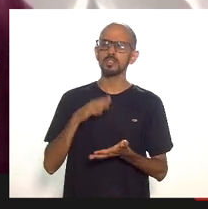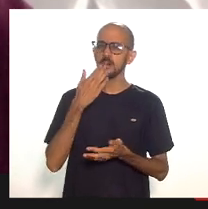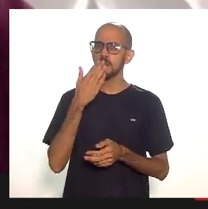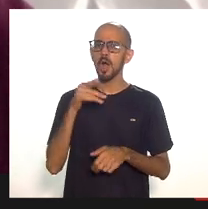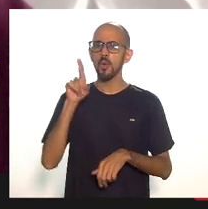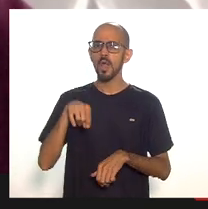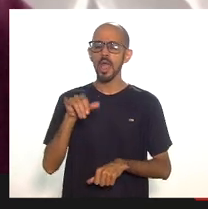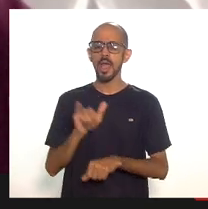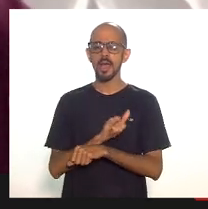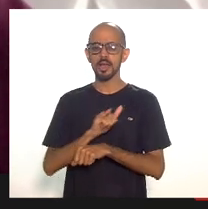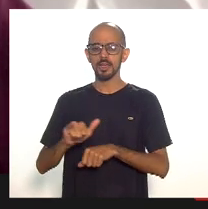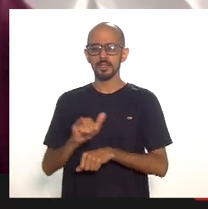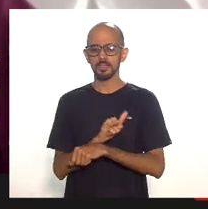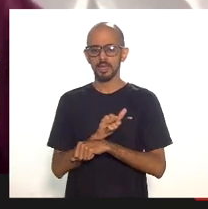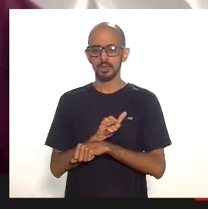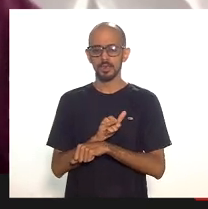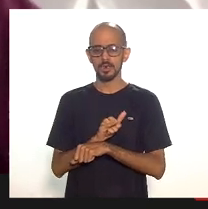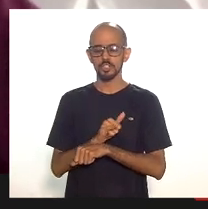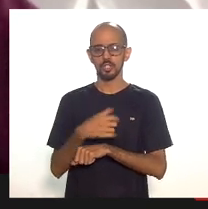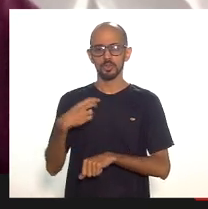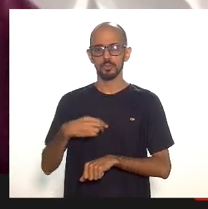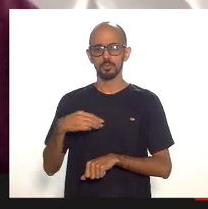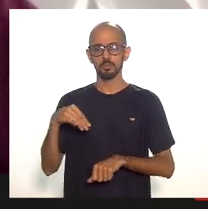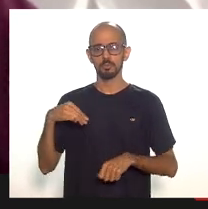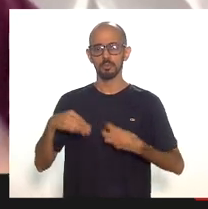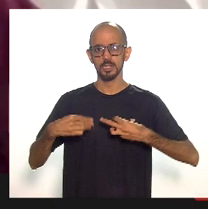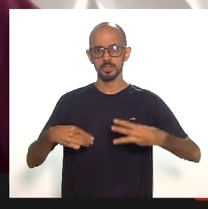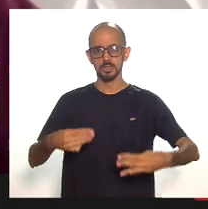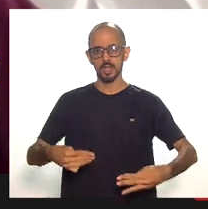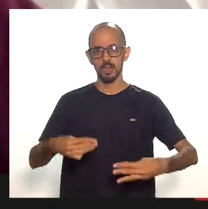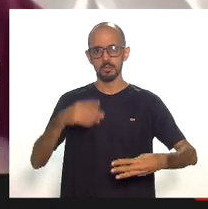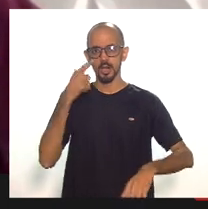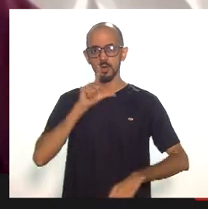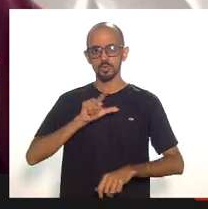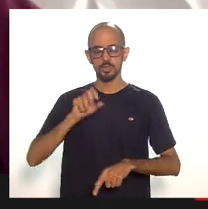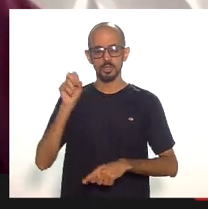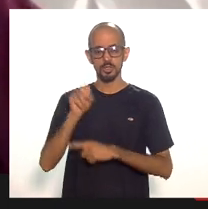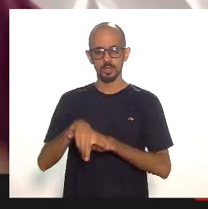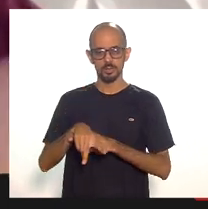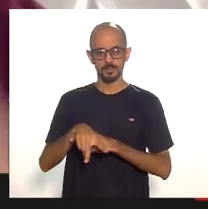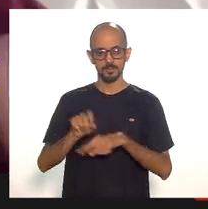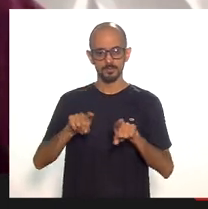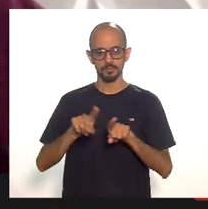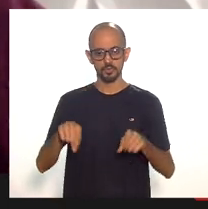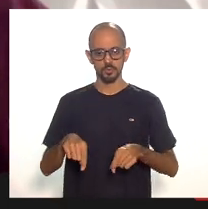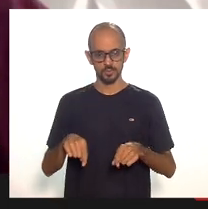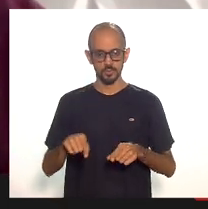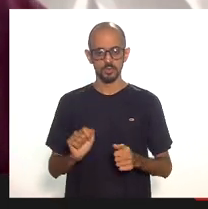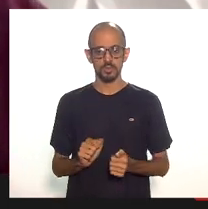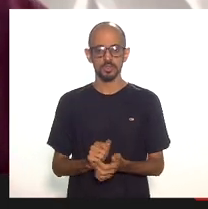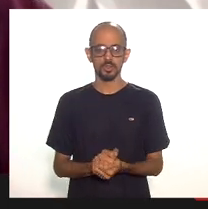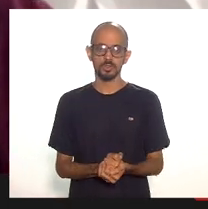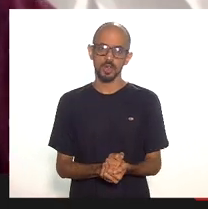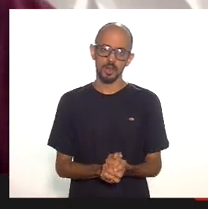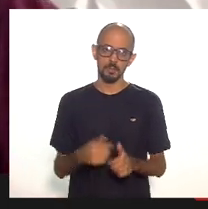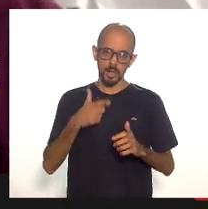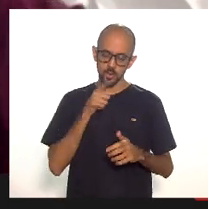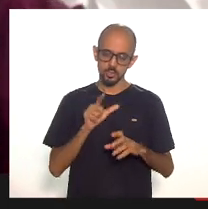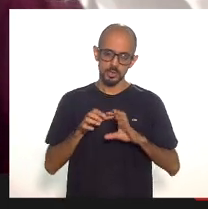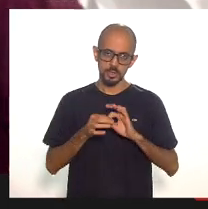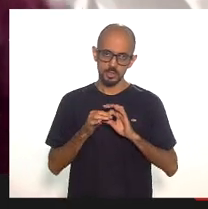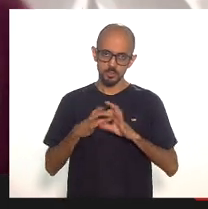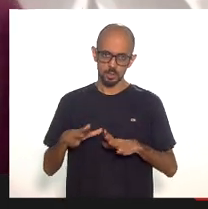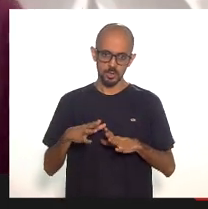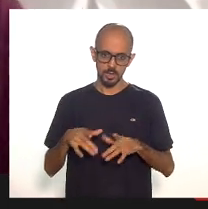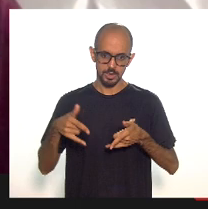estratégia do Ministério para dar efetividade à contratação desses servidores de modo a desbloquear esses